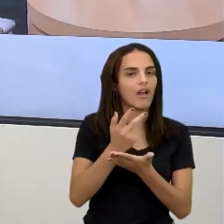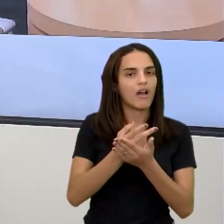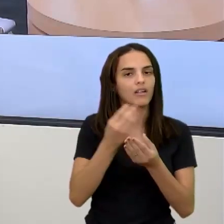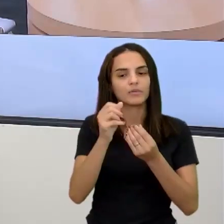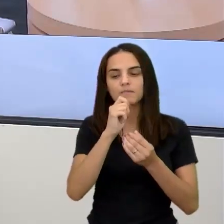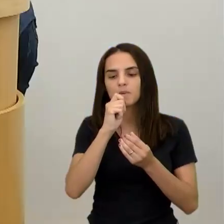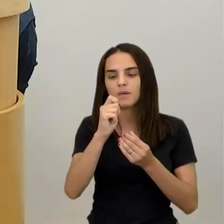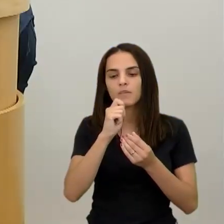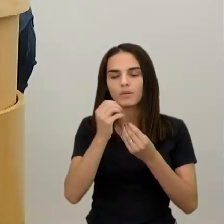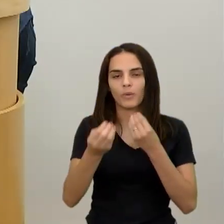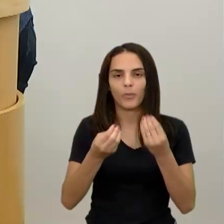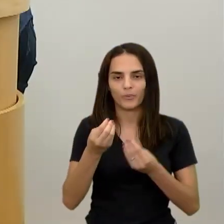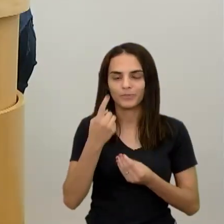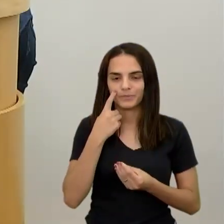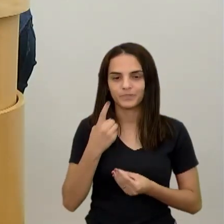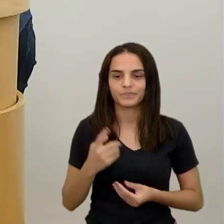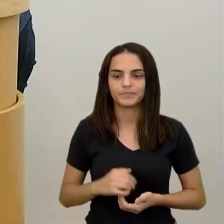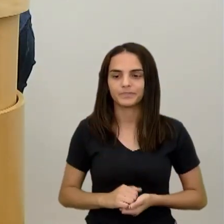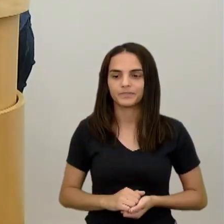segunda simulação.